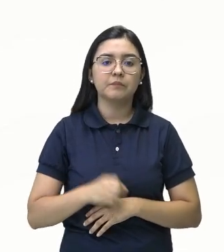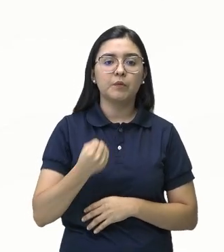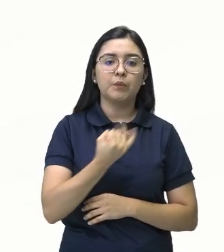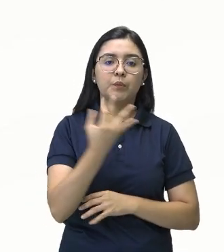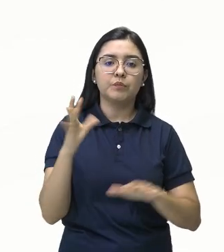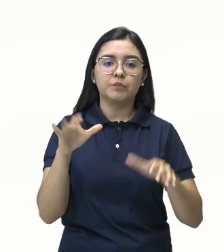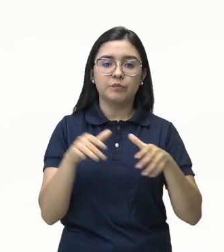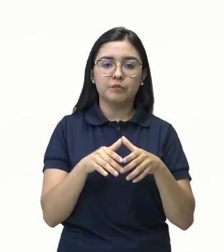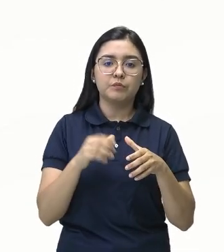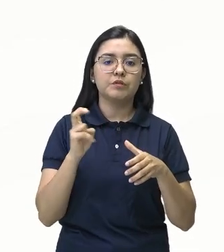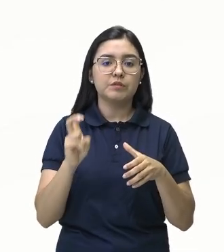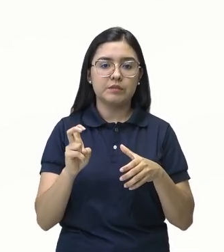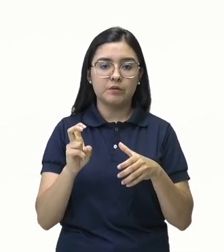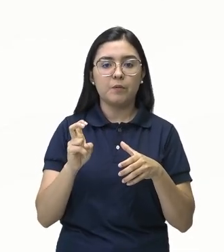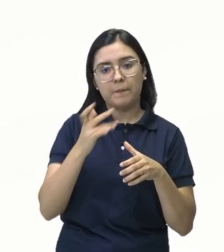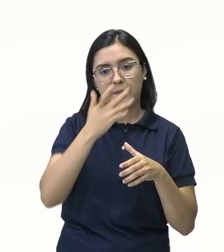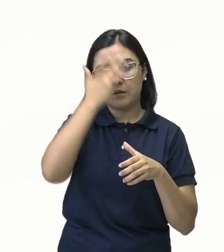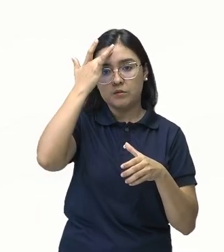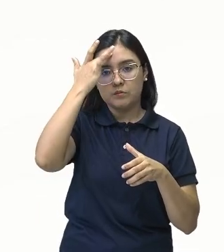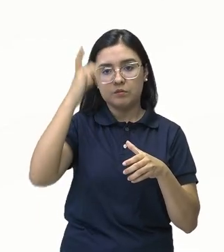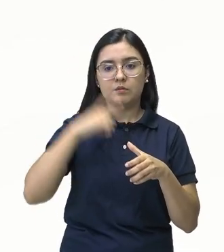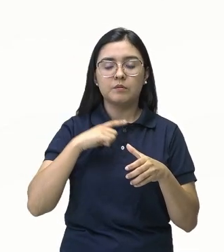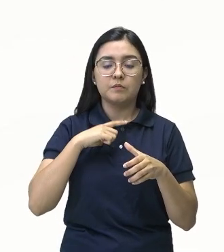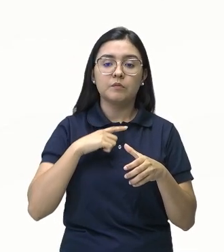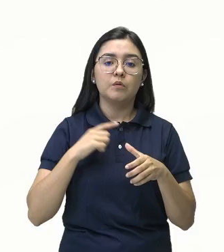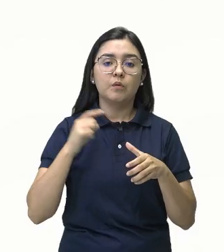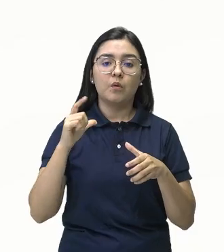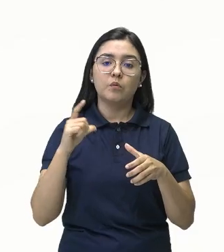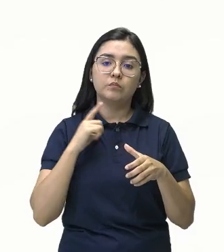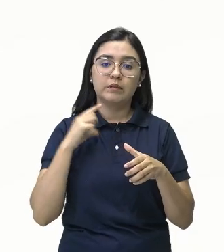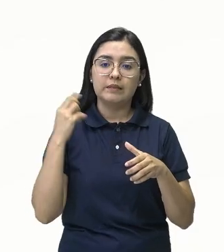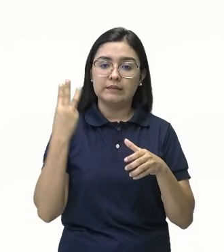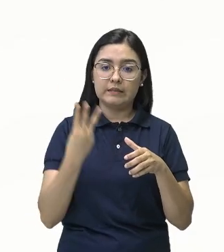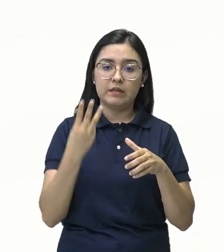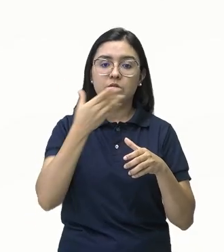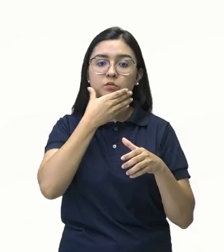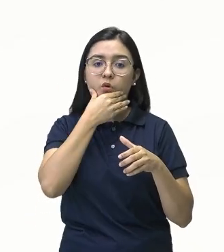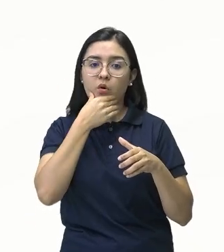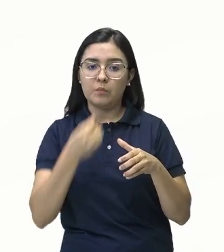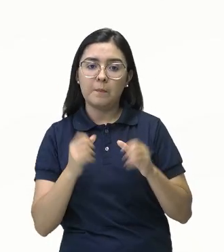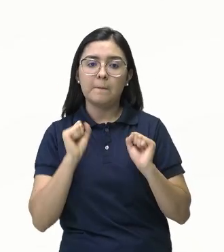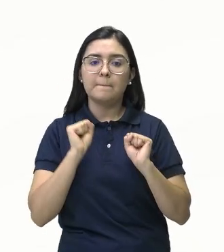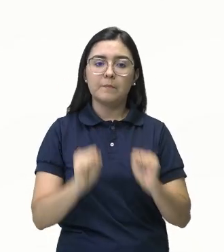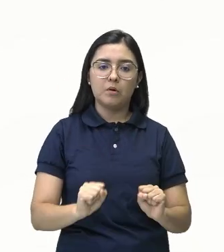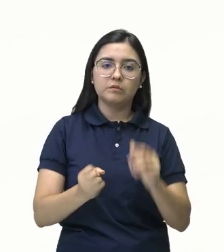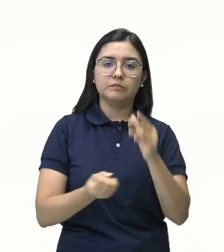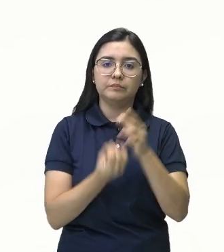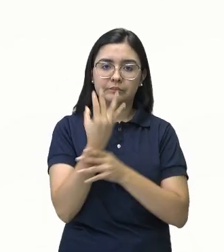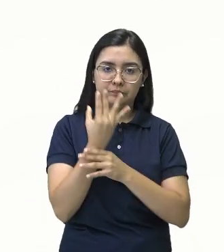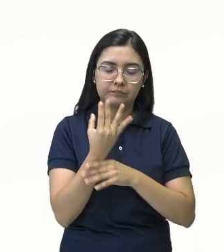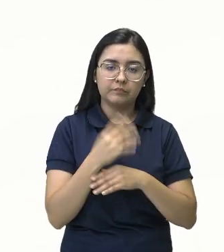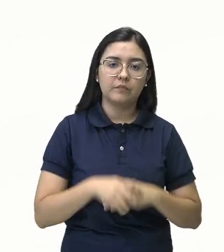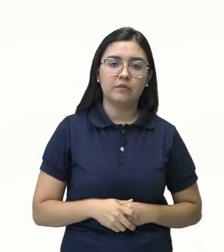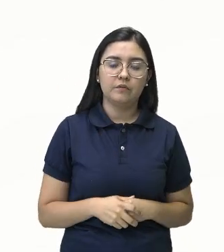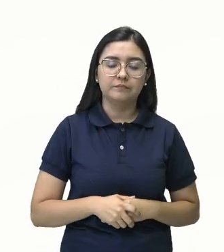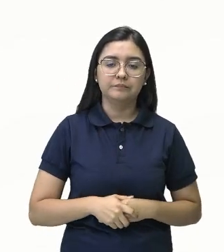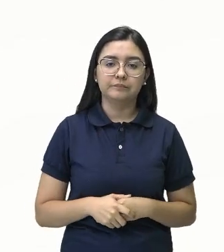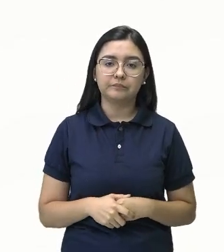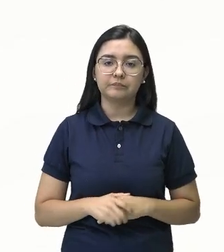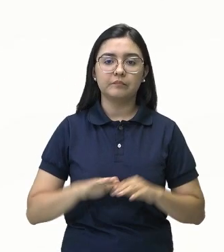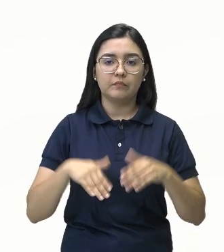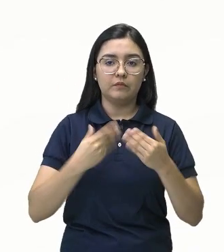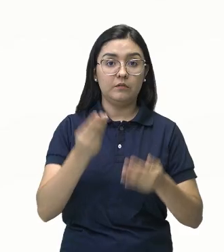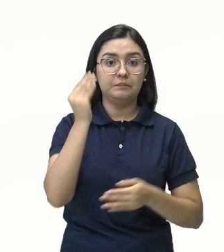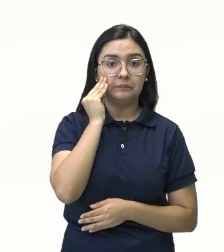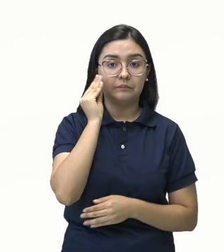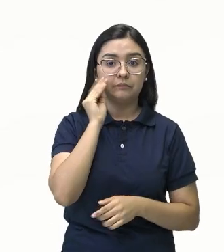quantas comissões de 5 pessoas com exatamente 3 homens podem ser formadas? Olha